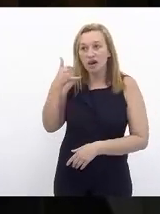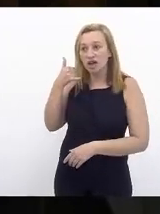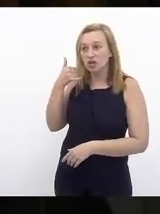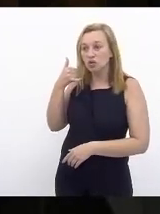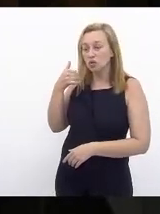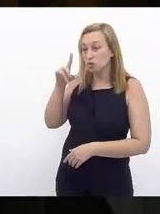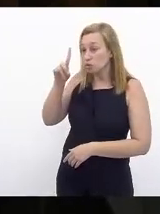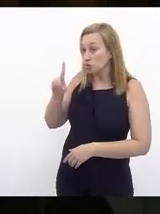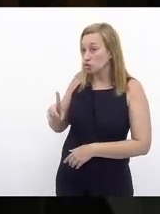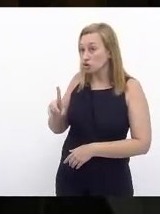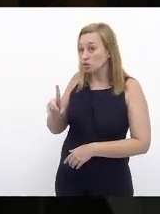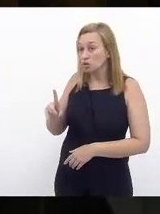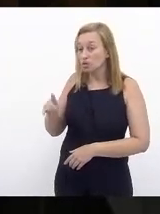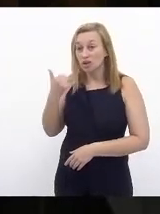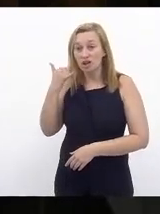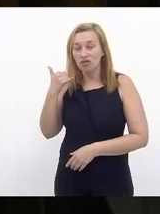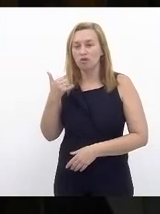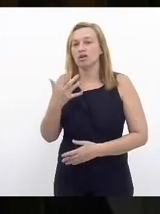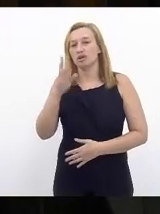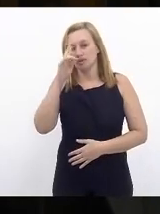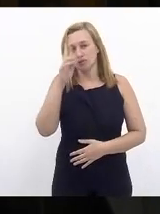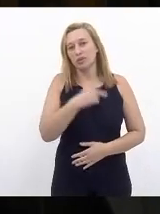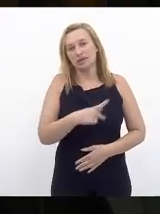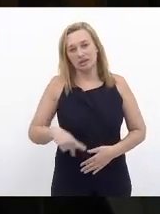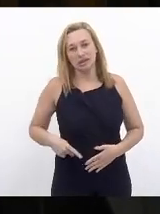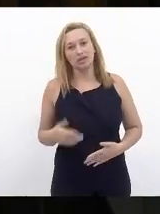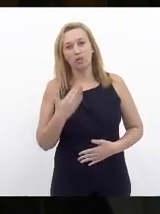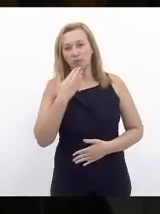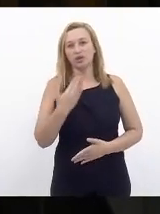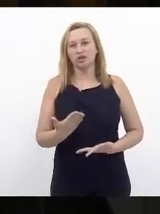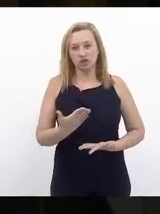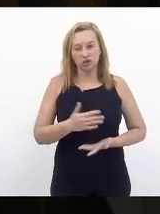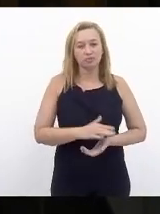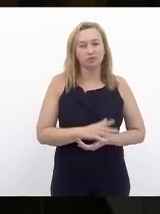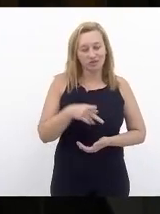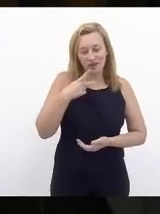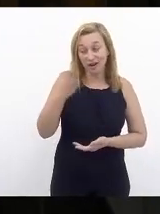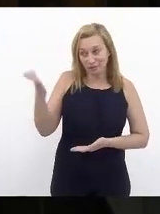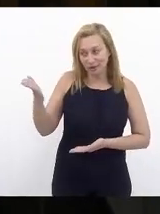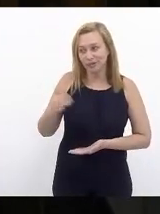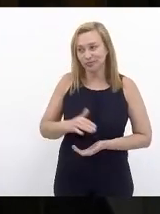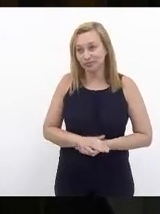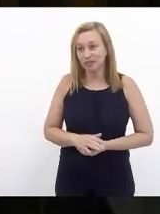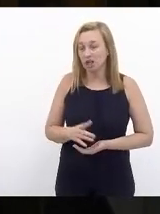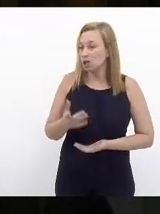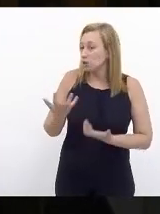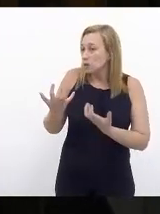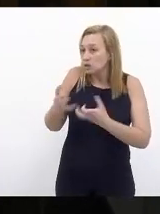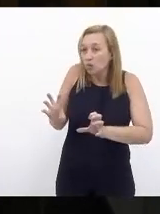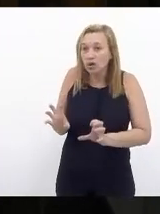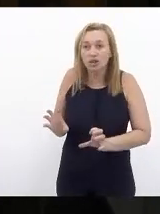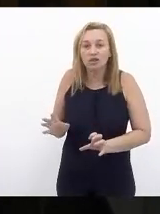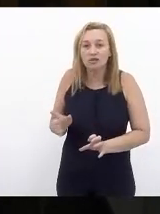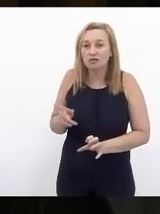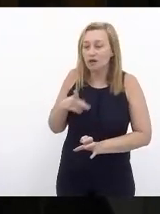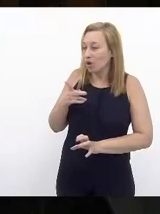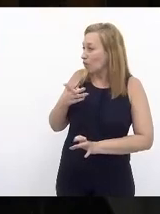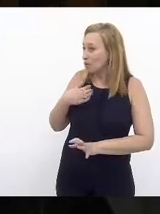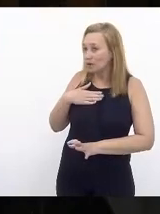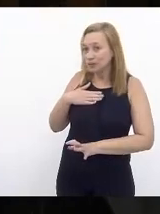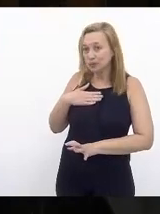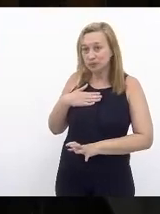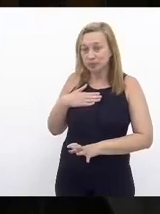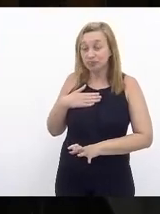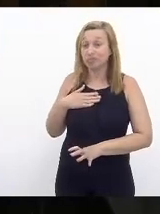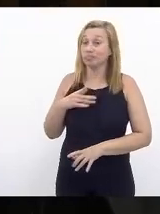telefone. Presidente, eu pedi para falar com ele. Ele se negou a falar comigo ao telefone.